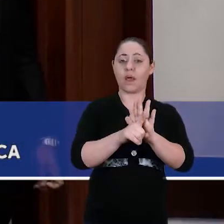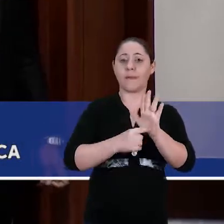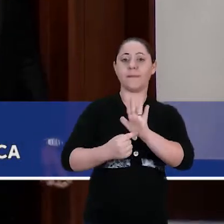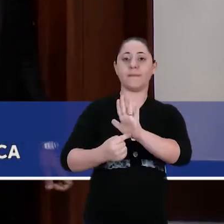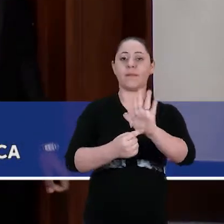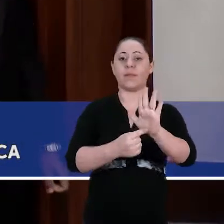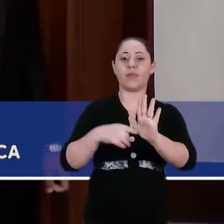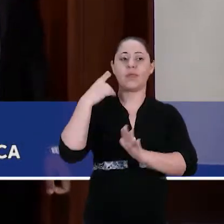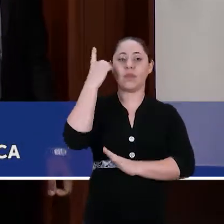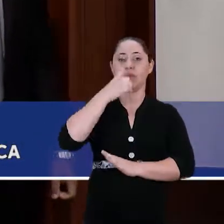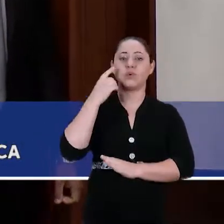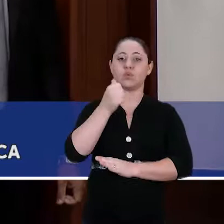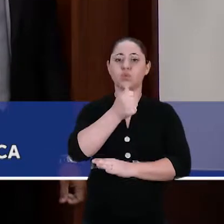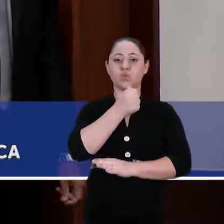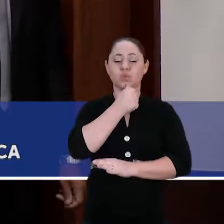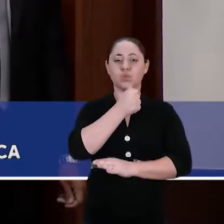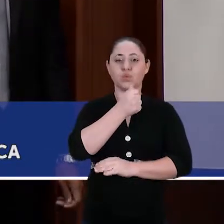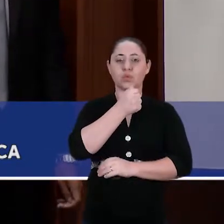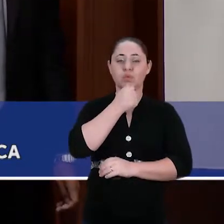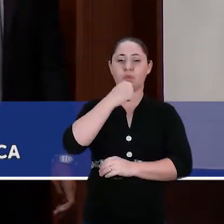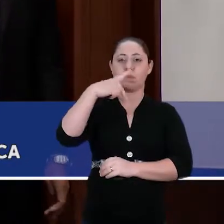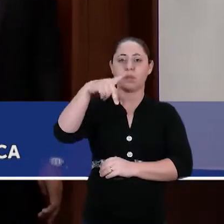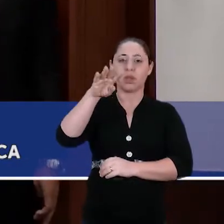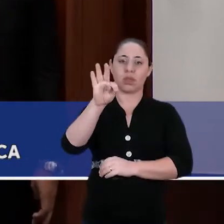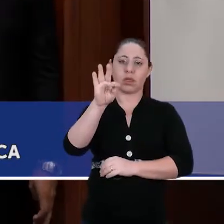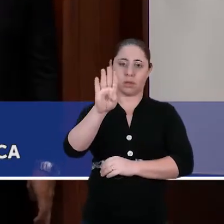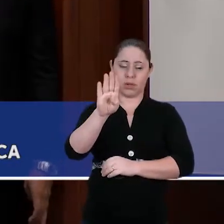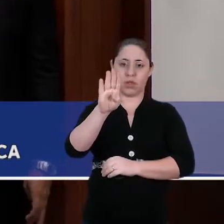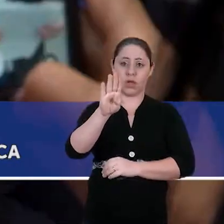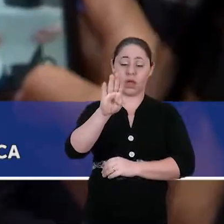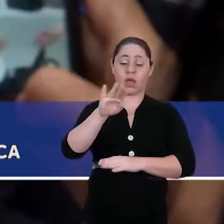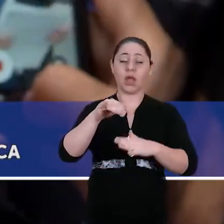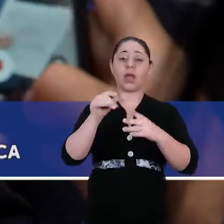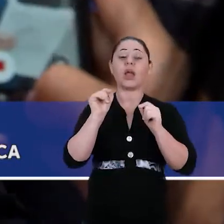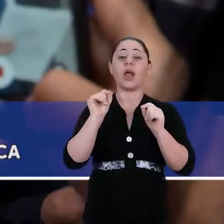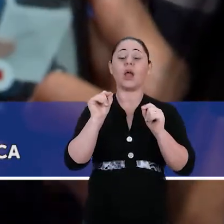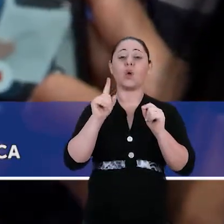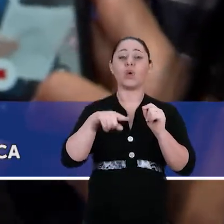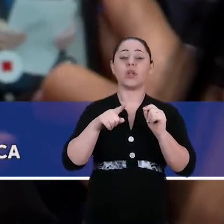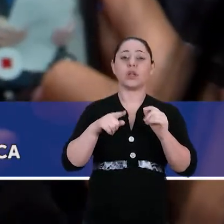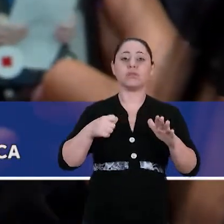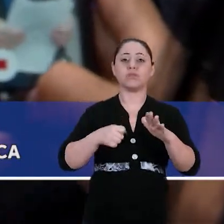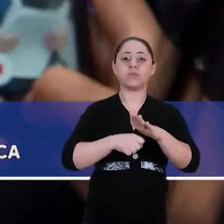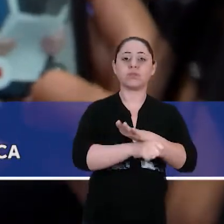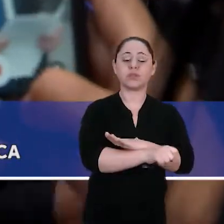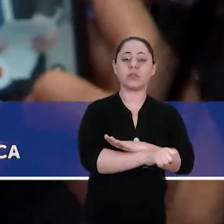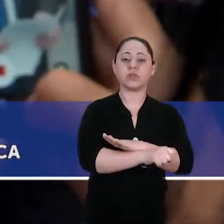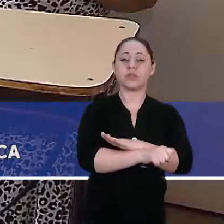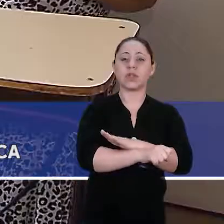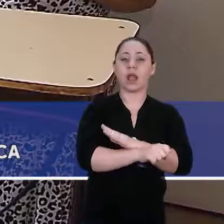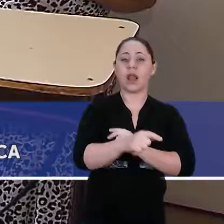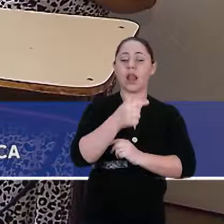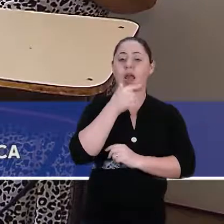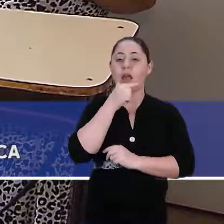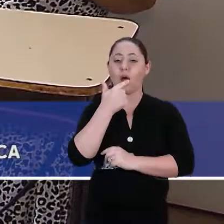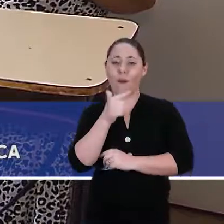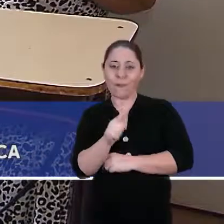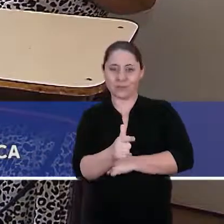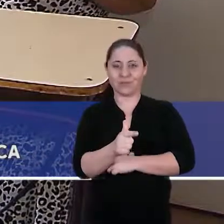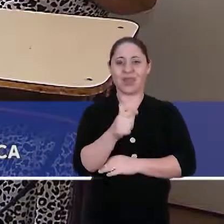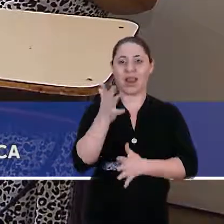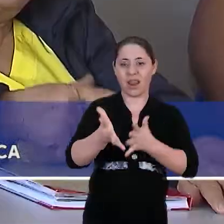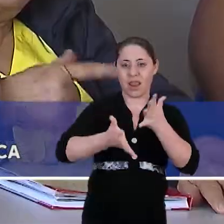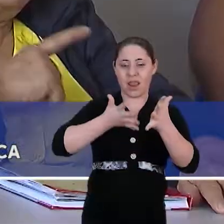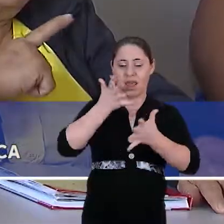foi apresentado pelo deputado Neno Razuki, do PTB, e visa inserir como disciplina a língua brasileira